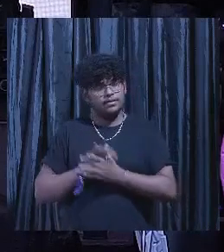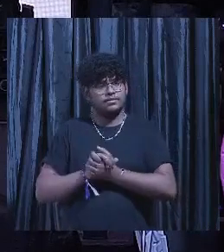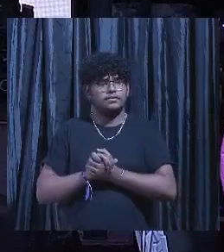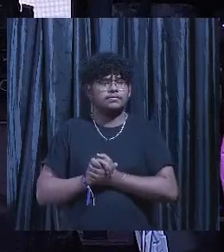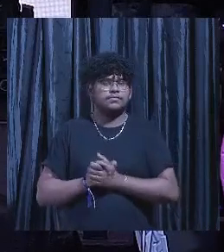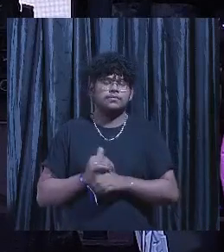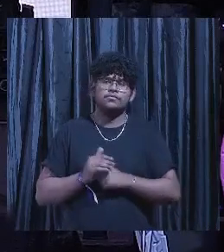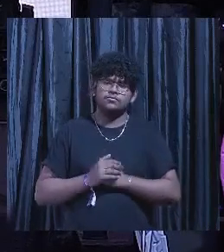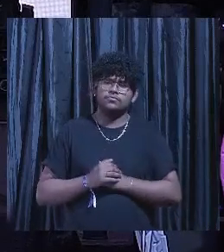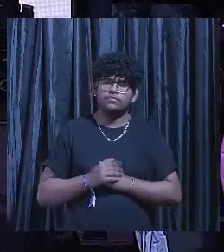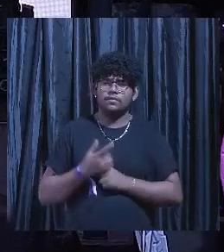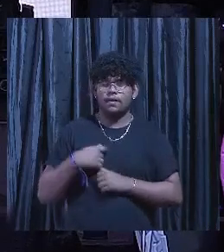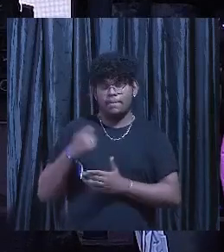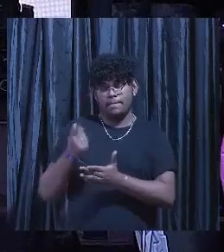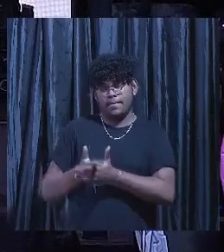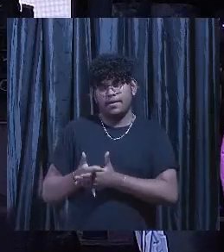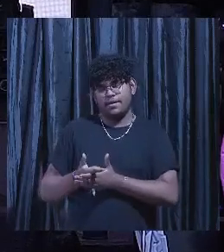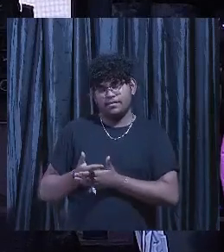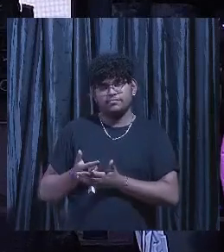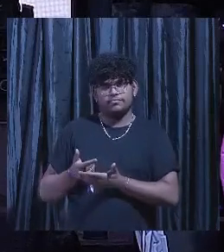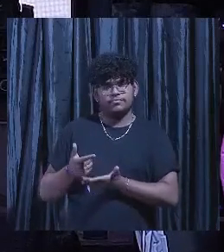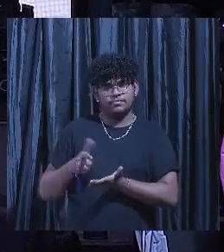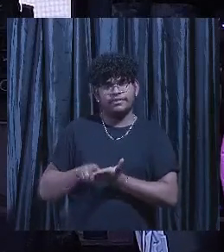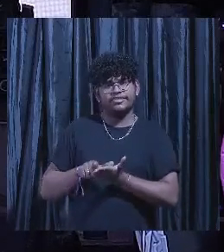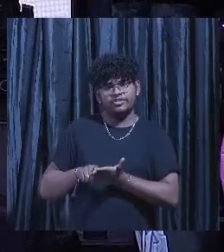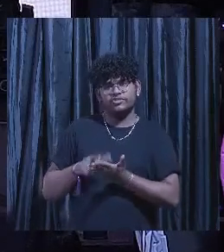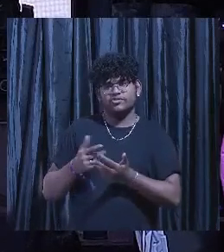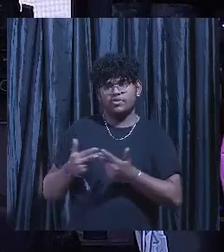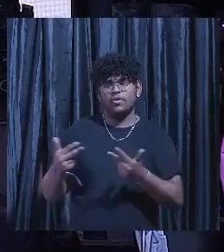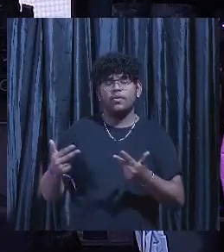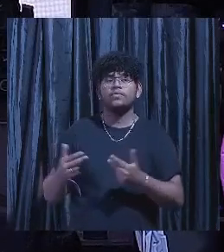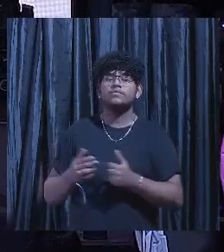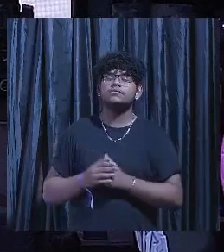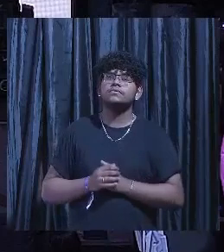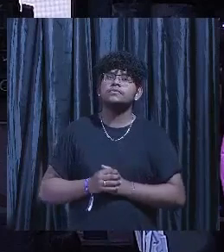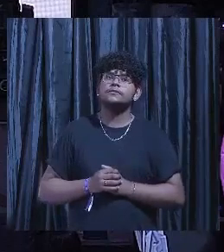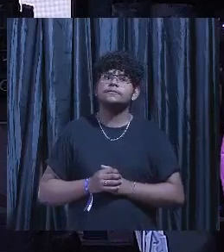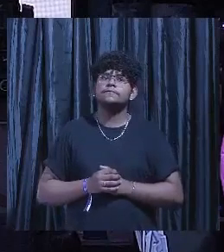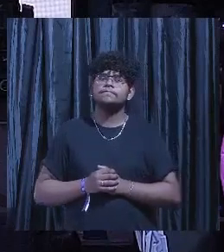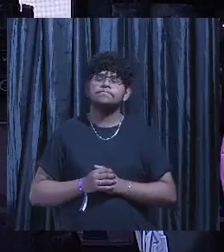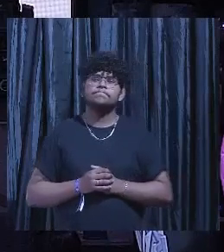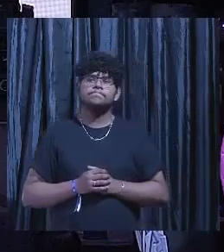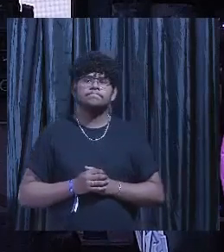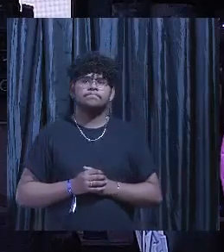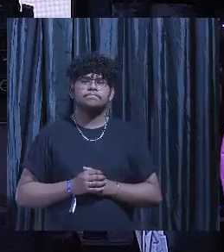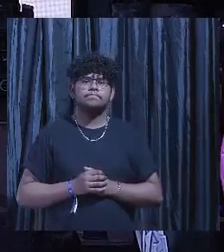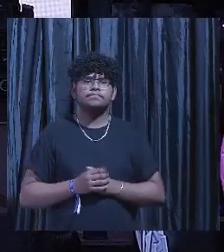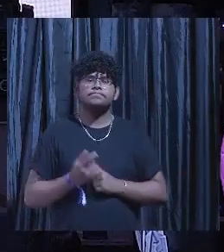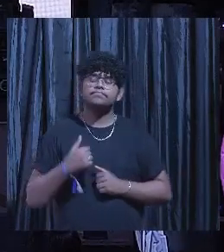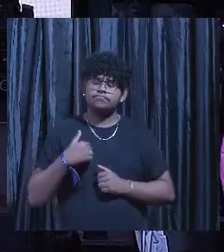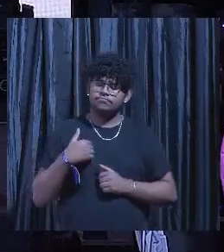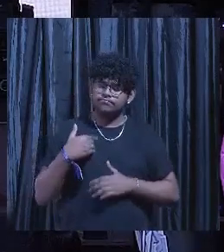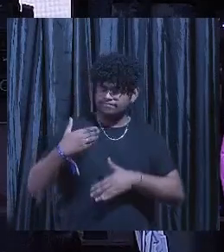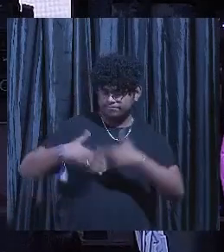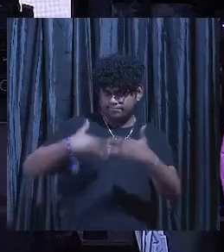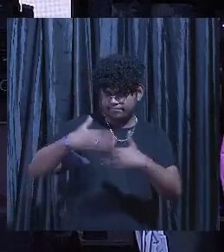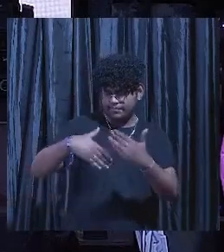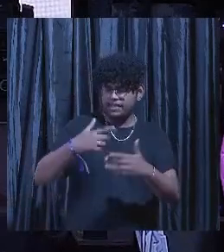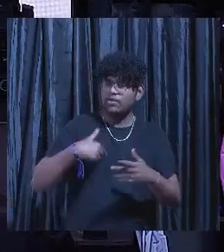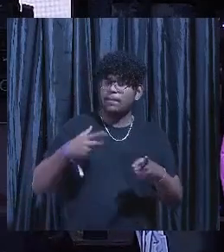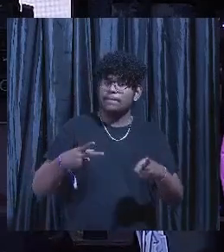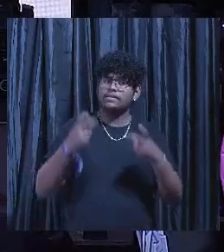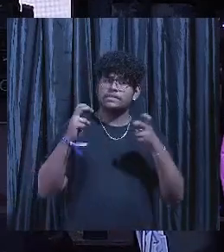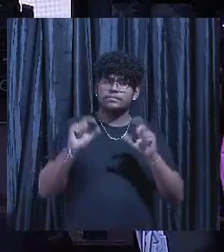conhecendo pessoas. Depois, um pouco mais longe, eu comecei a perceber que o grande segredo